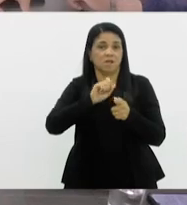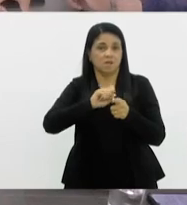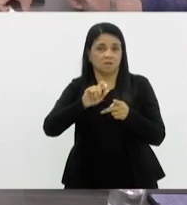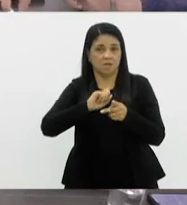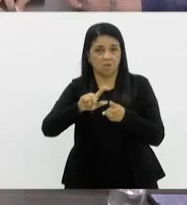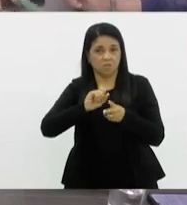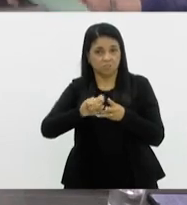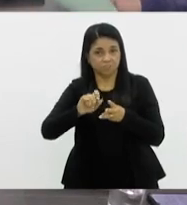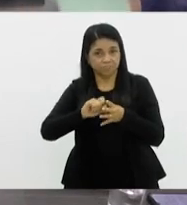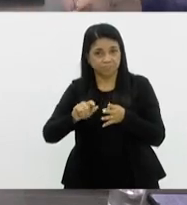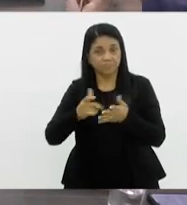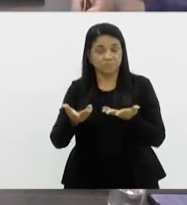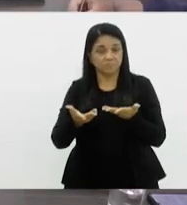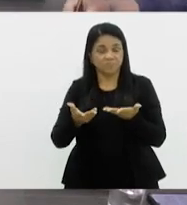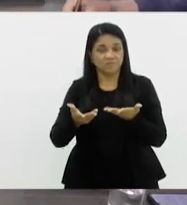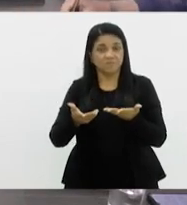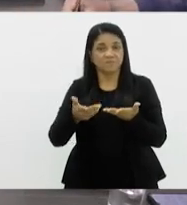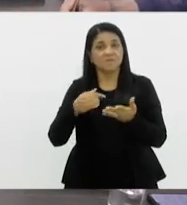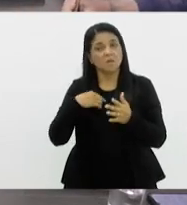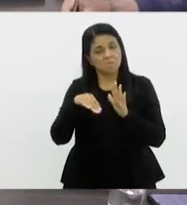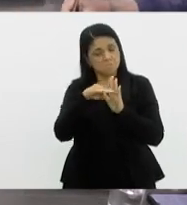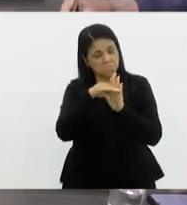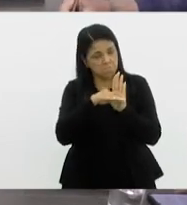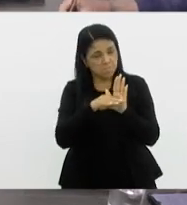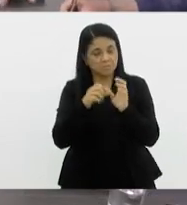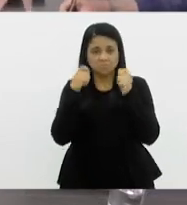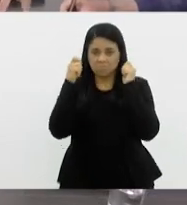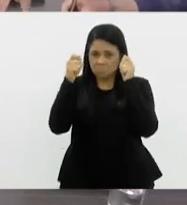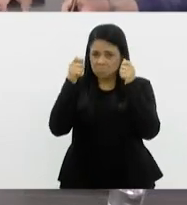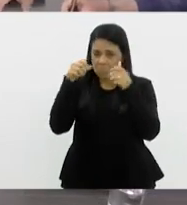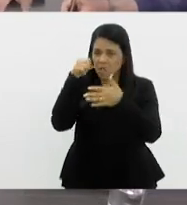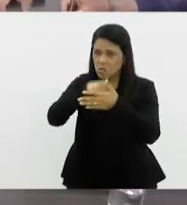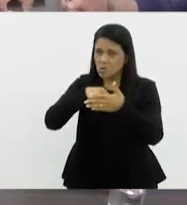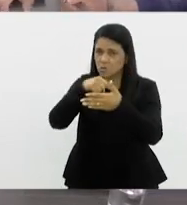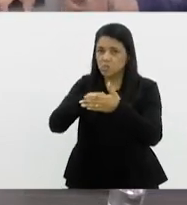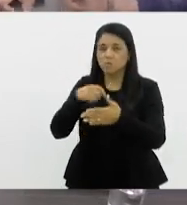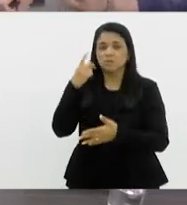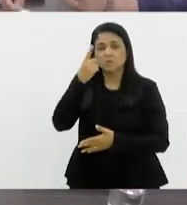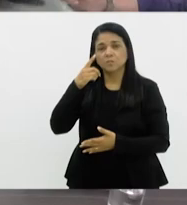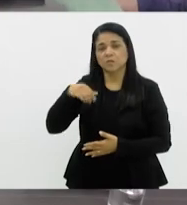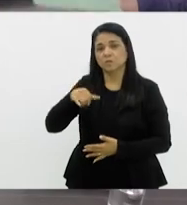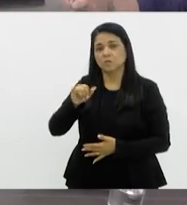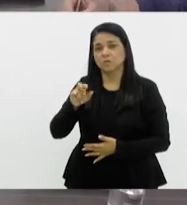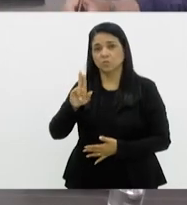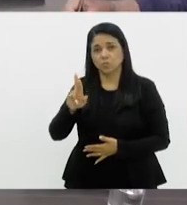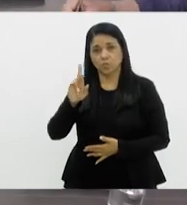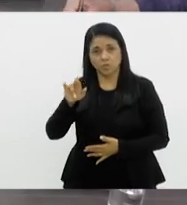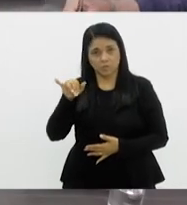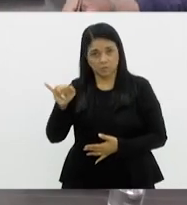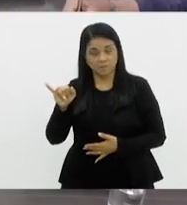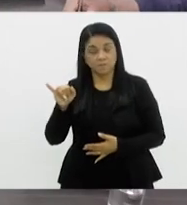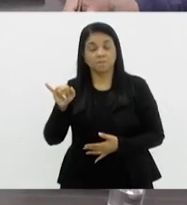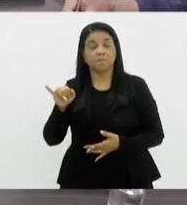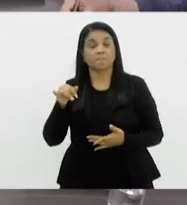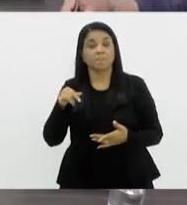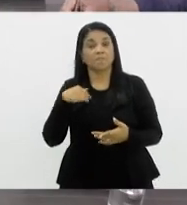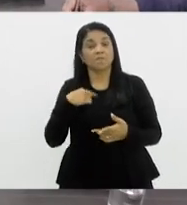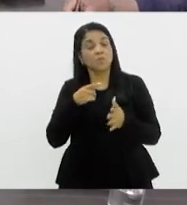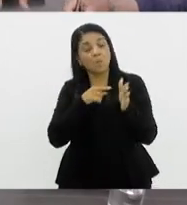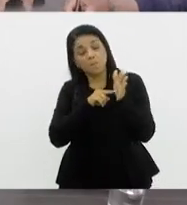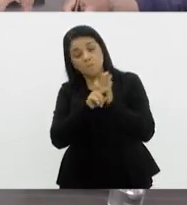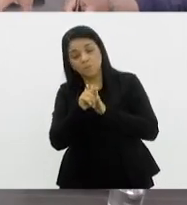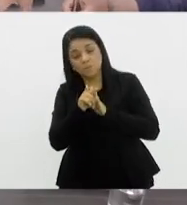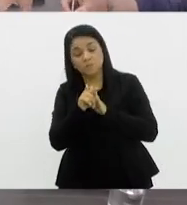Mais pertinente, e sei que é uma pauta, uma bandeira de luta do mandato do deputado Iuri. E aí fica aqui agora a indagação